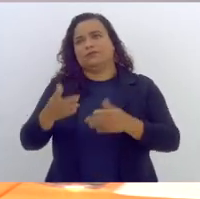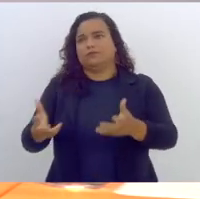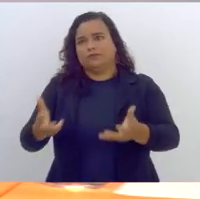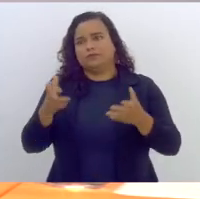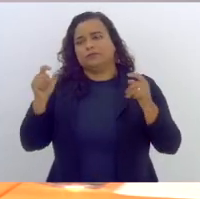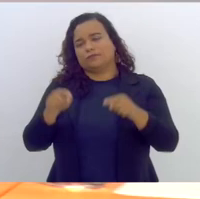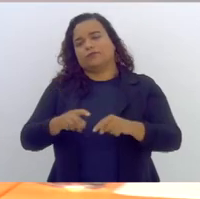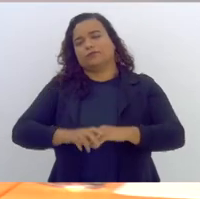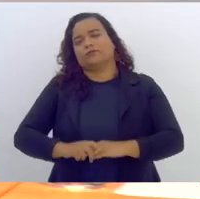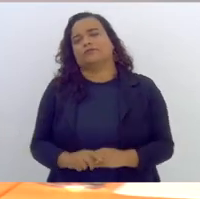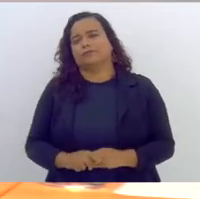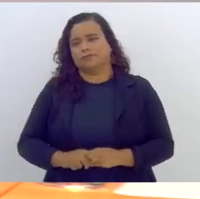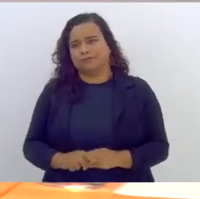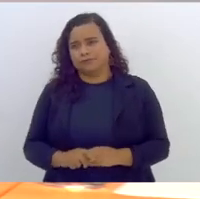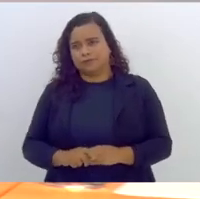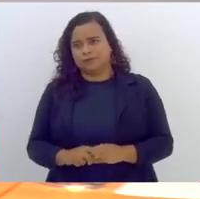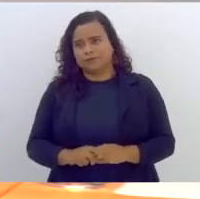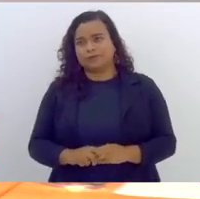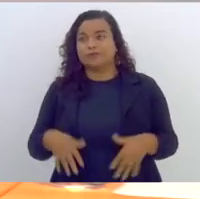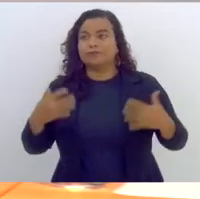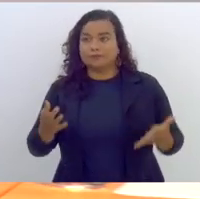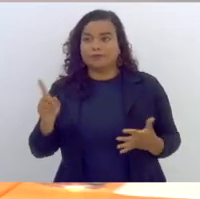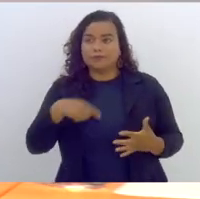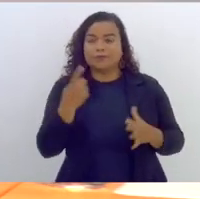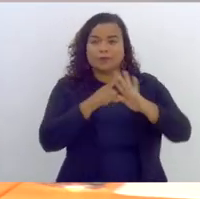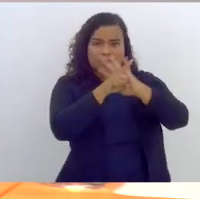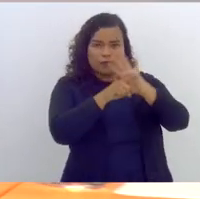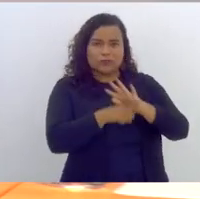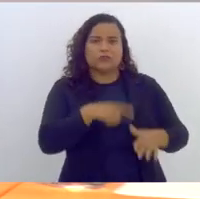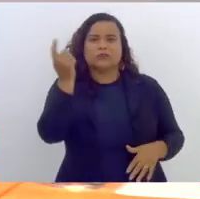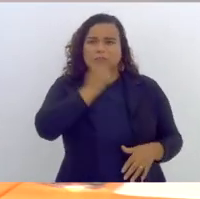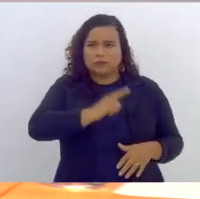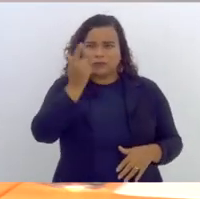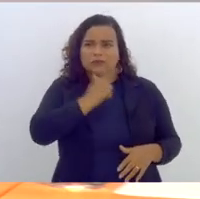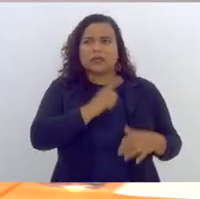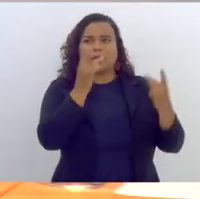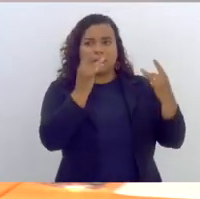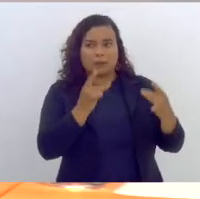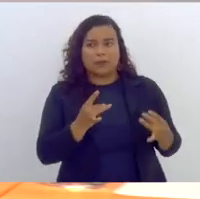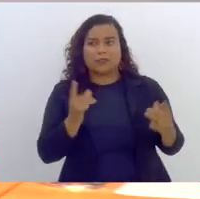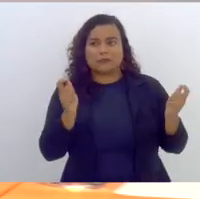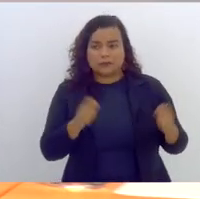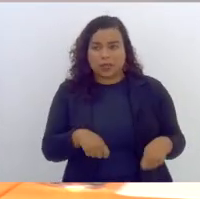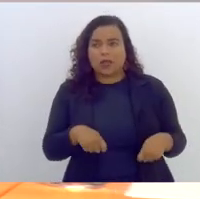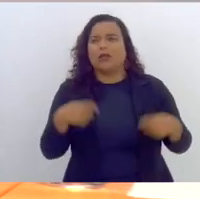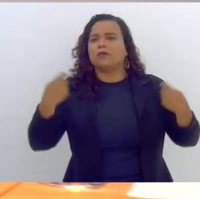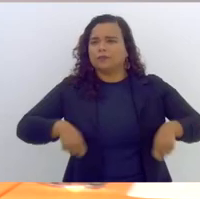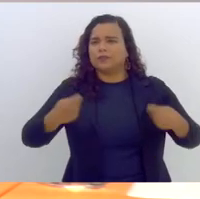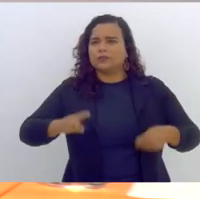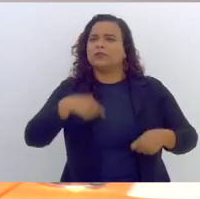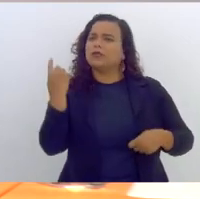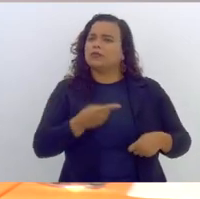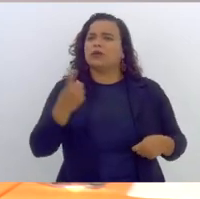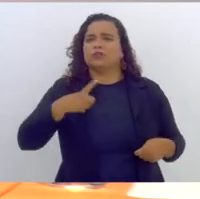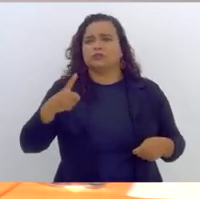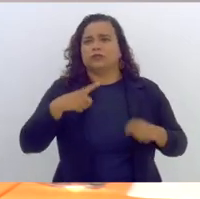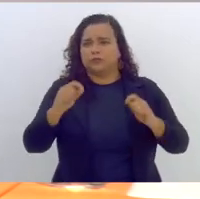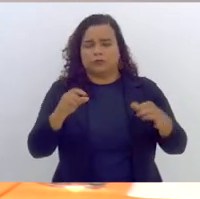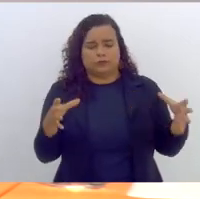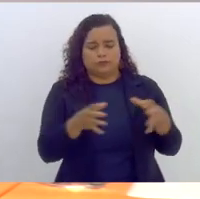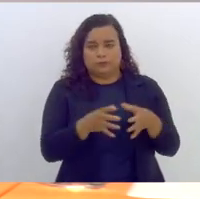isso e para que essas investigações sejam muito bem realizadas é necessário que nós tenhamos um